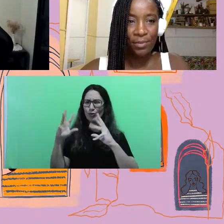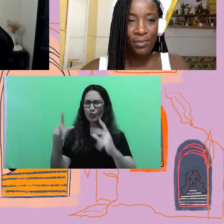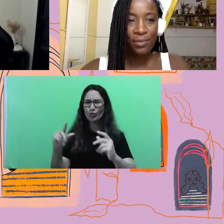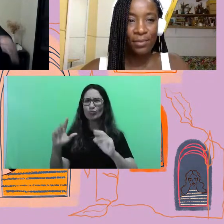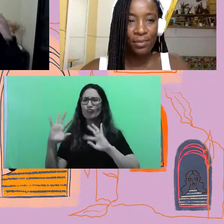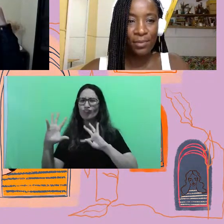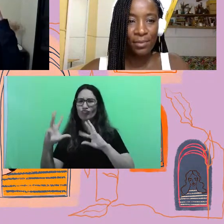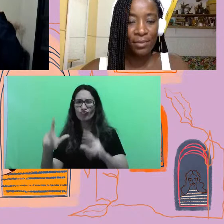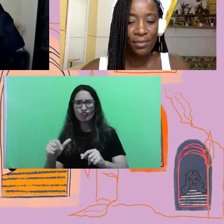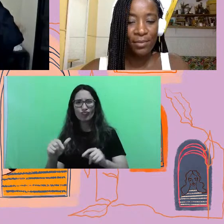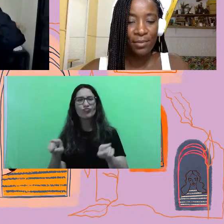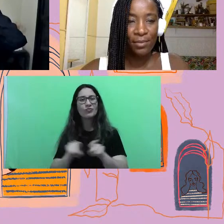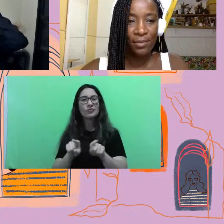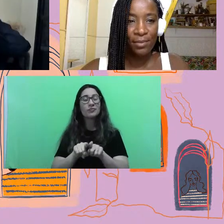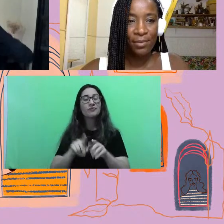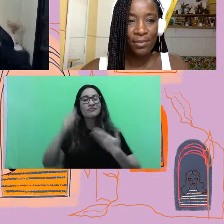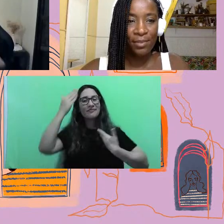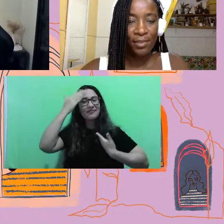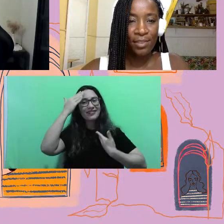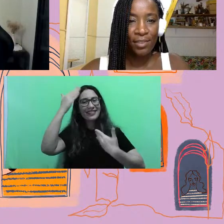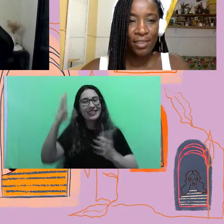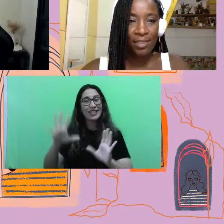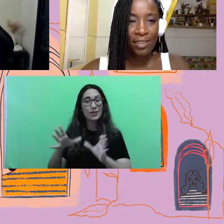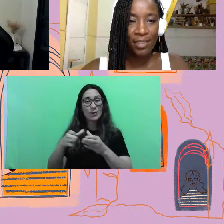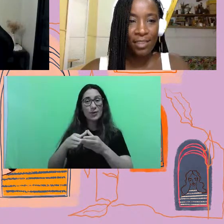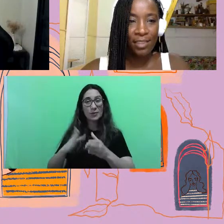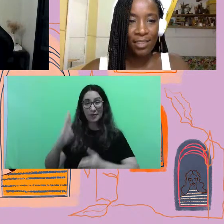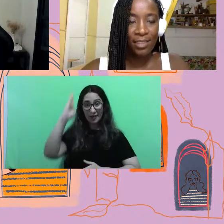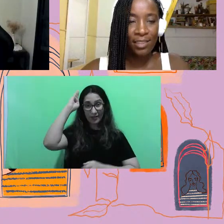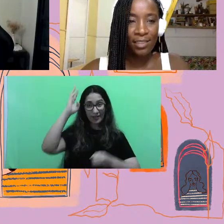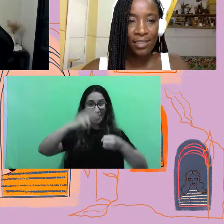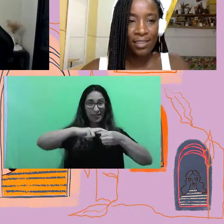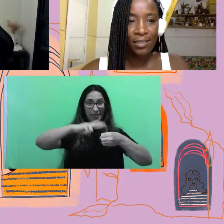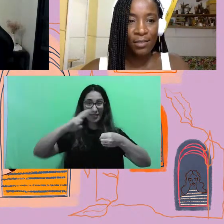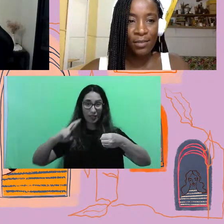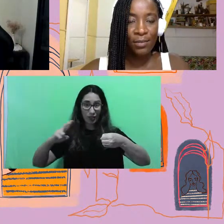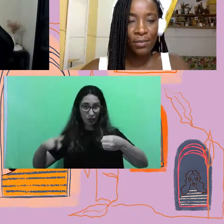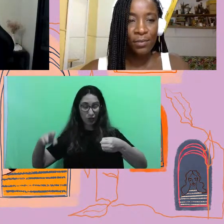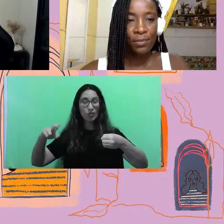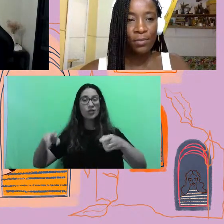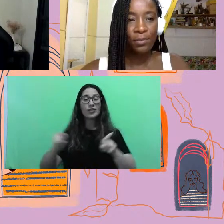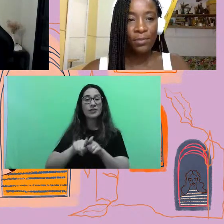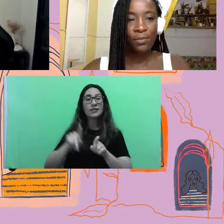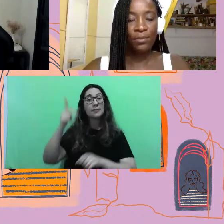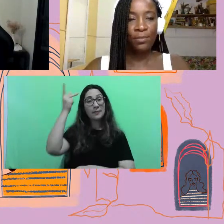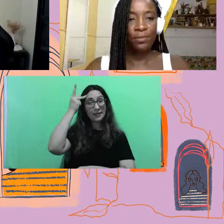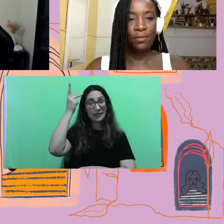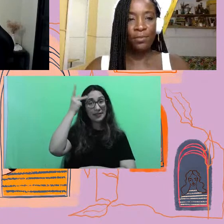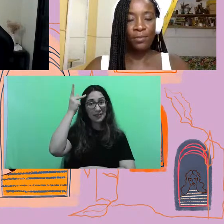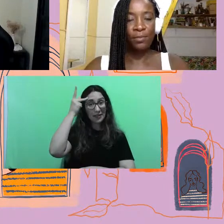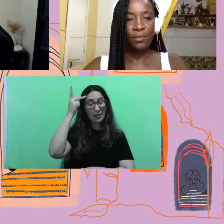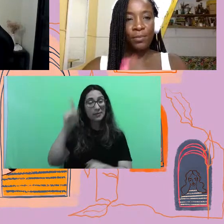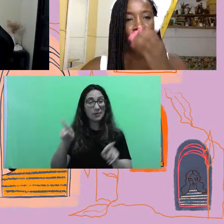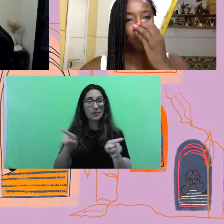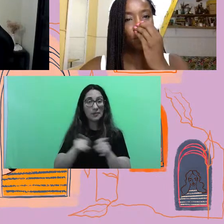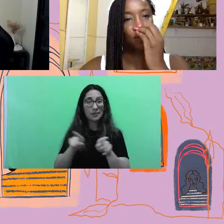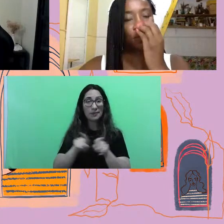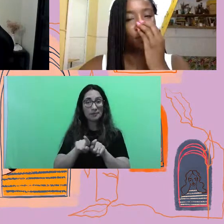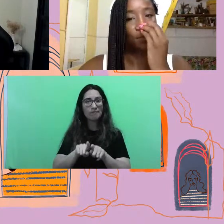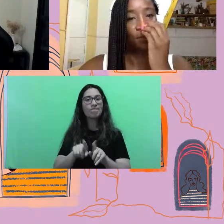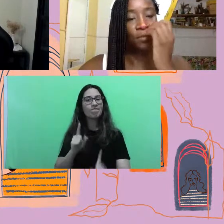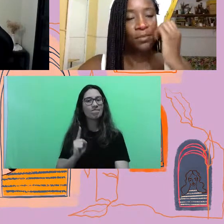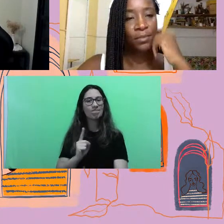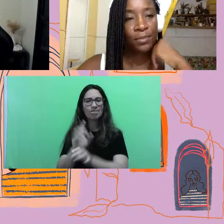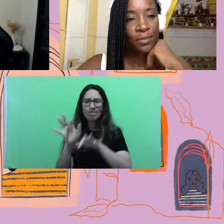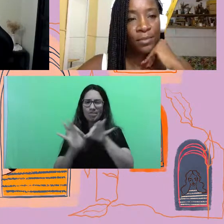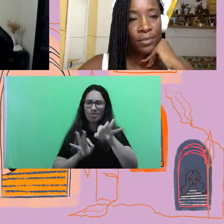Jaciana. Eu agradeço muito em nome da equipe do Sesc Registro, Sesc São Paulo, né, que possibilitou esse